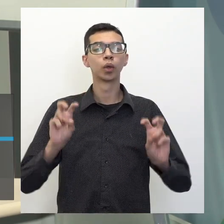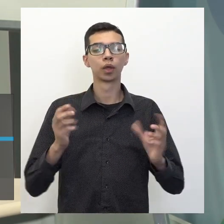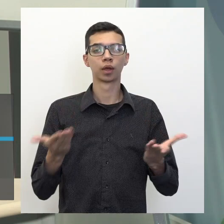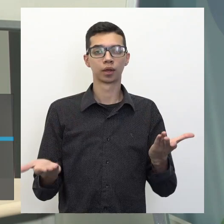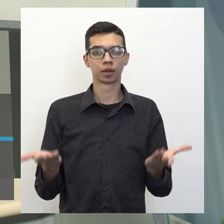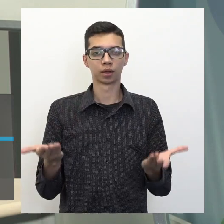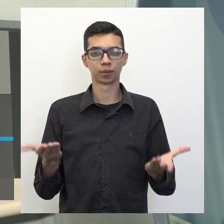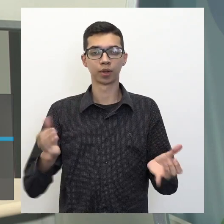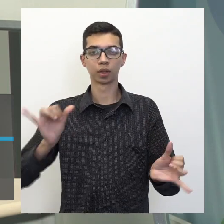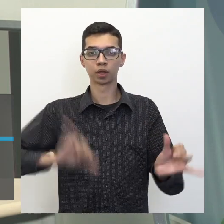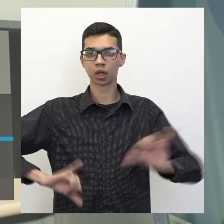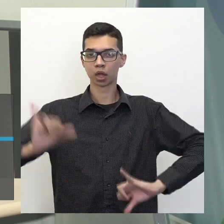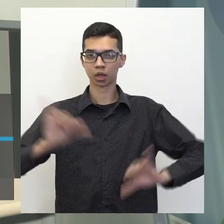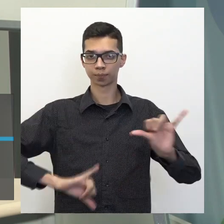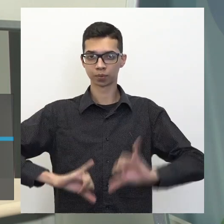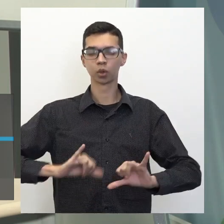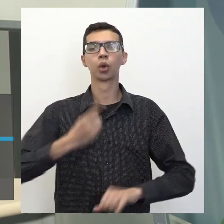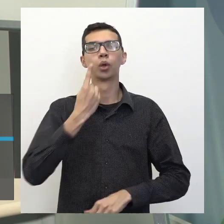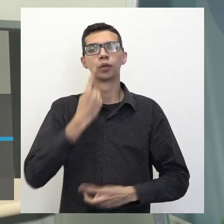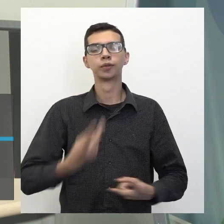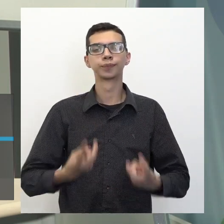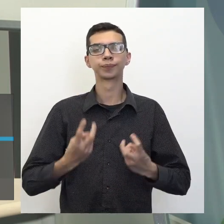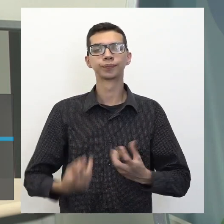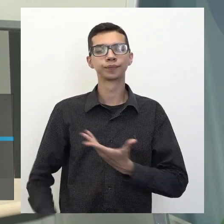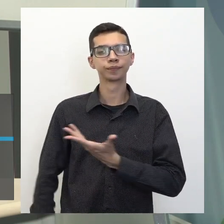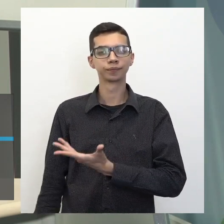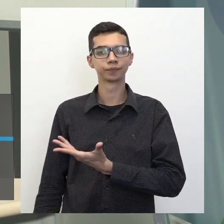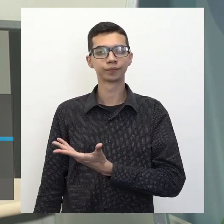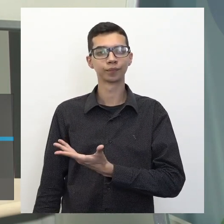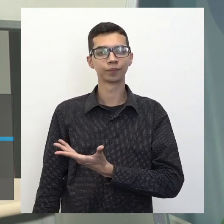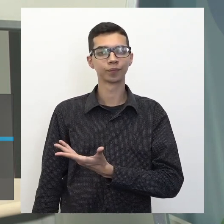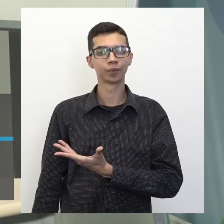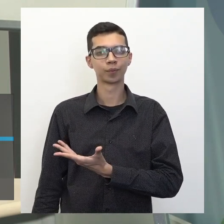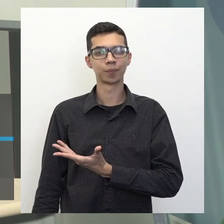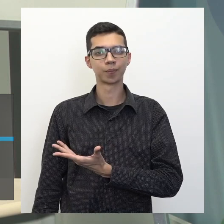lá, se puder, por favor, colocar para mim mais uma, por gentileza.